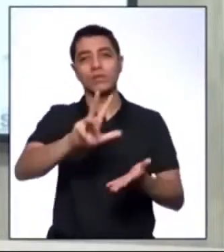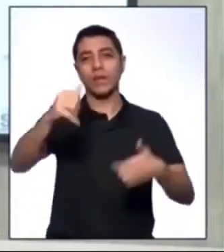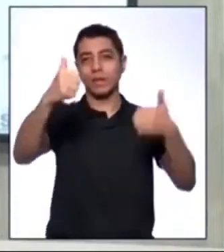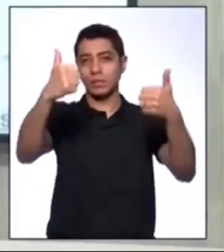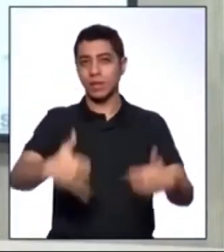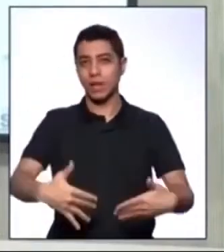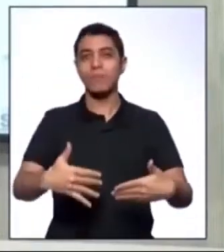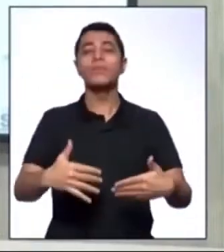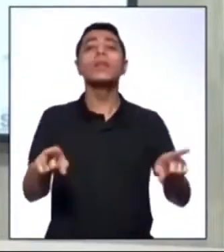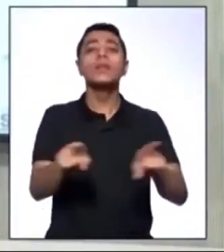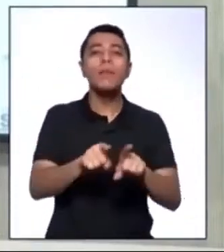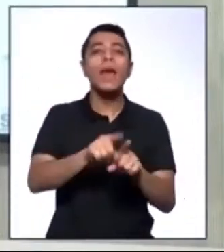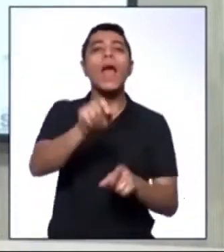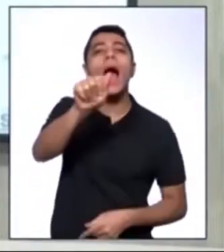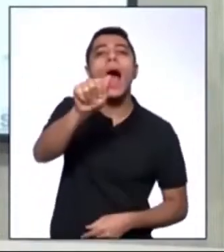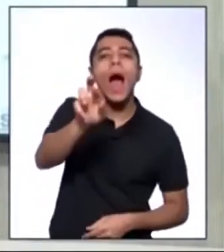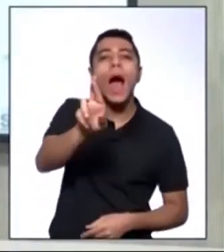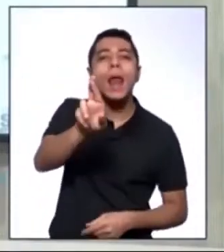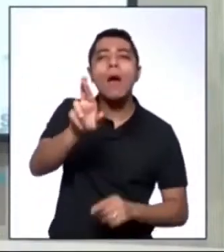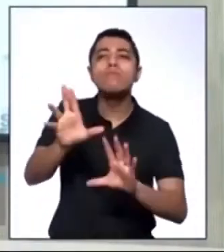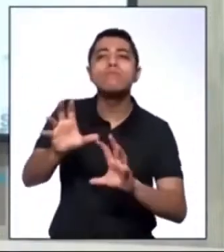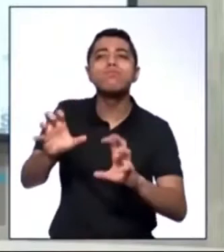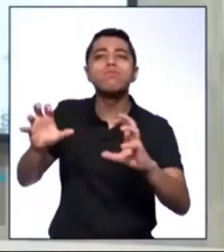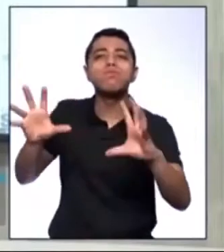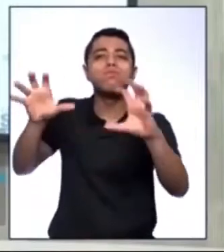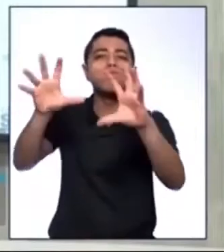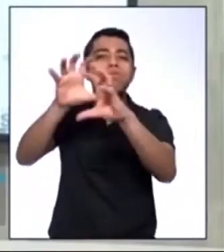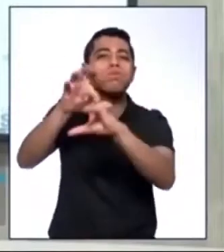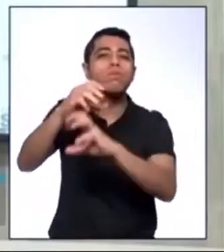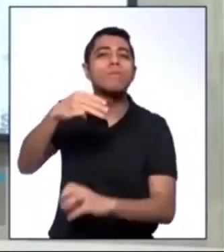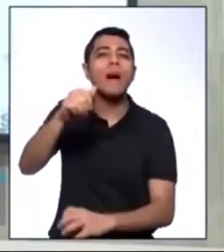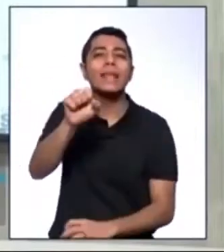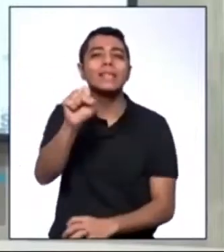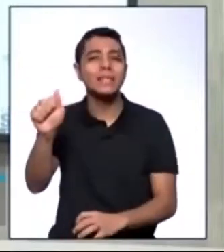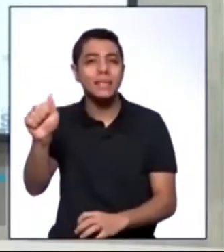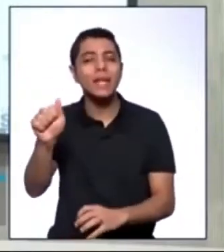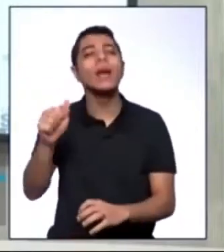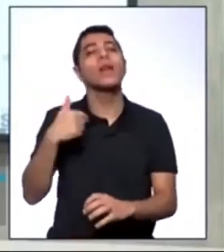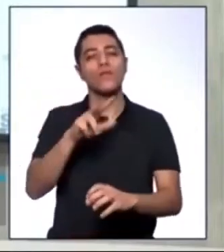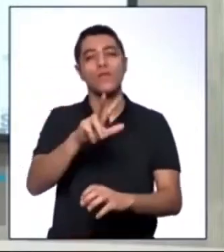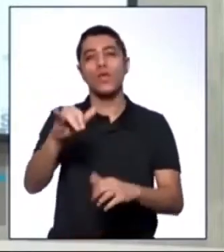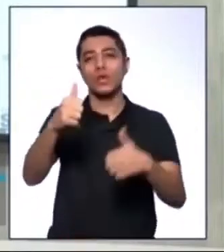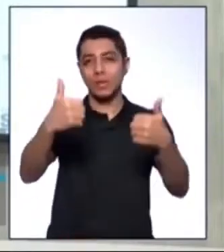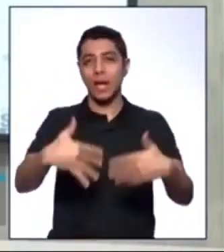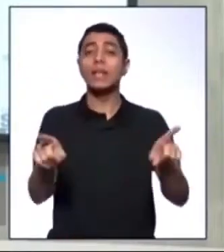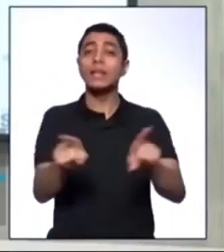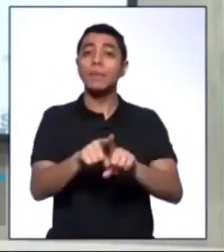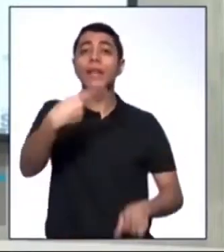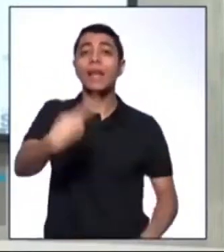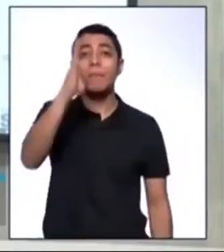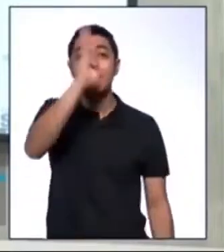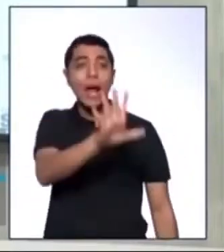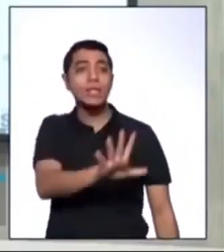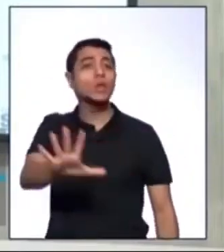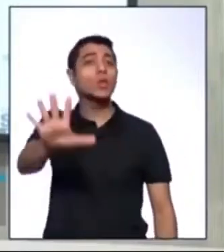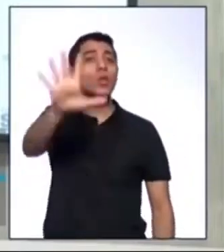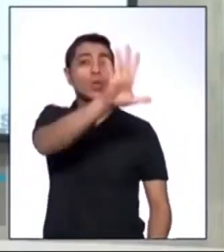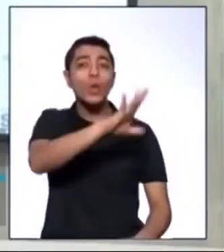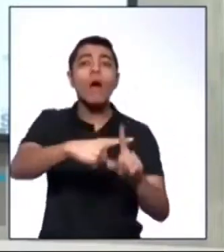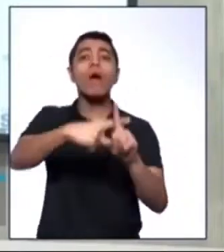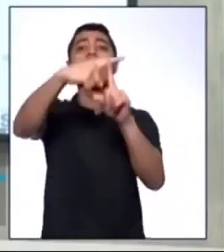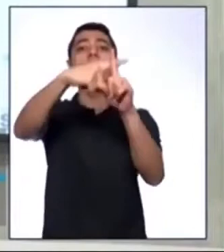sobre massas de ar e vou falar sobre os tipos climáticos brasileiros. Tudo bem? Então se organize aí, galera, e me acompanhe.